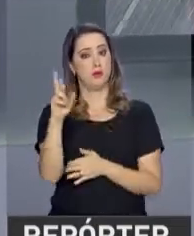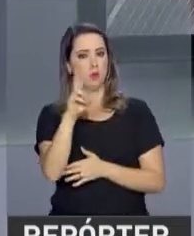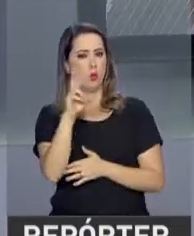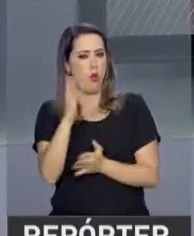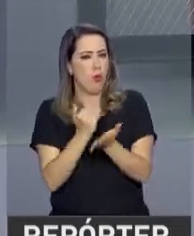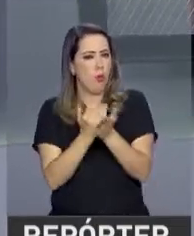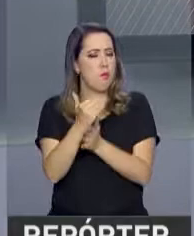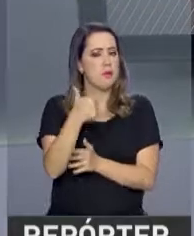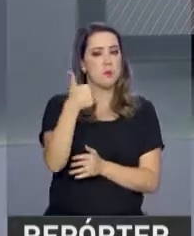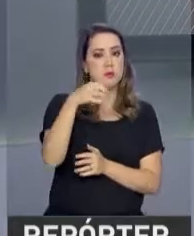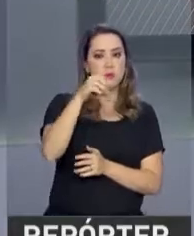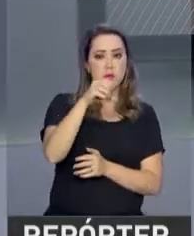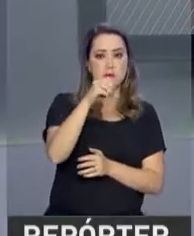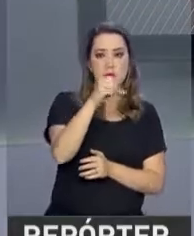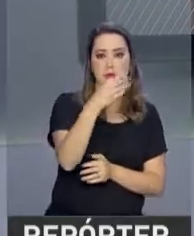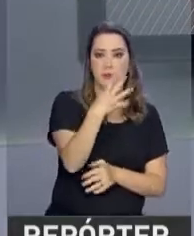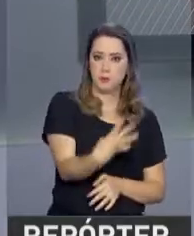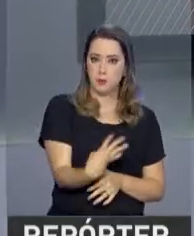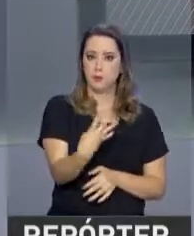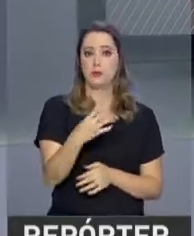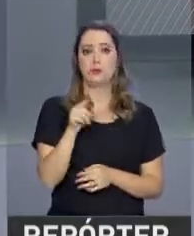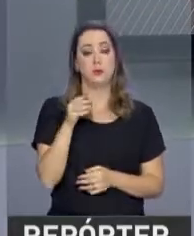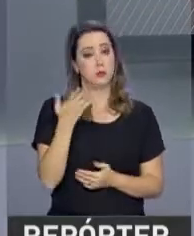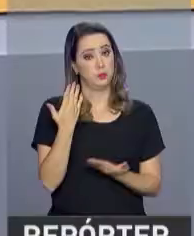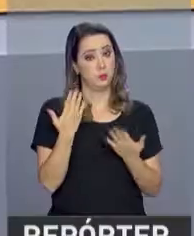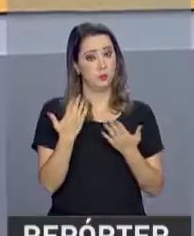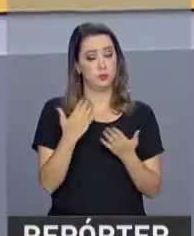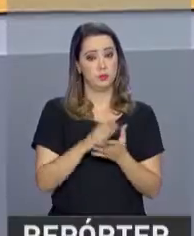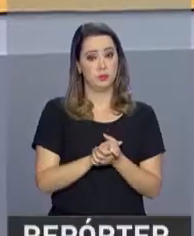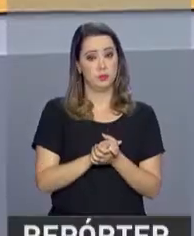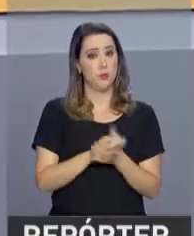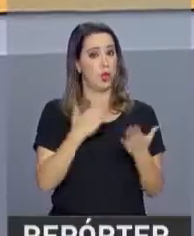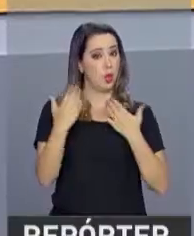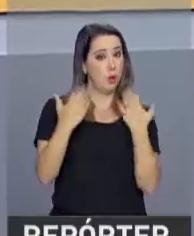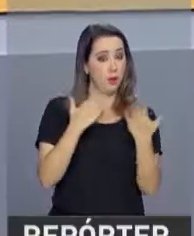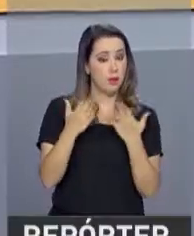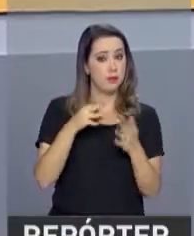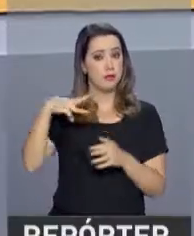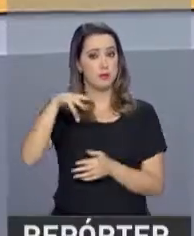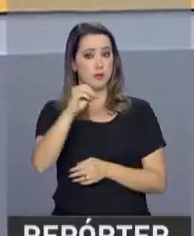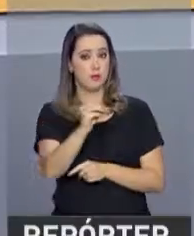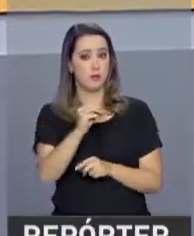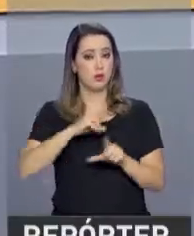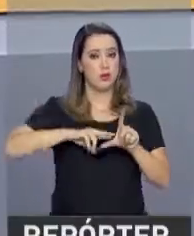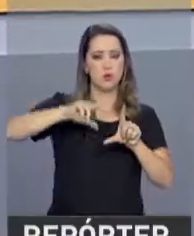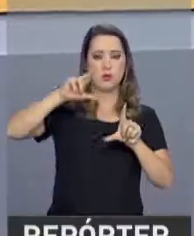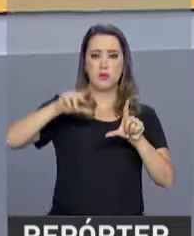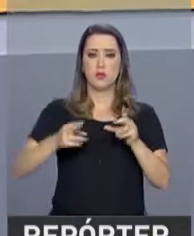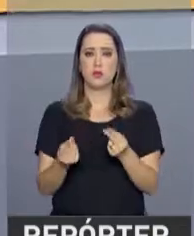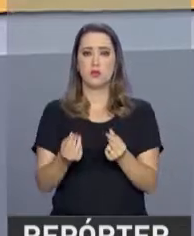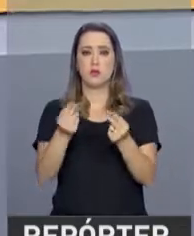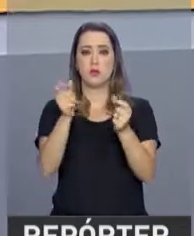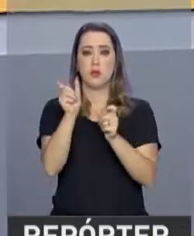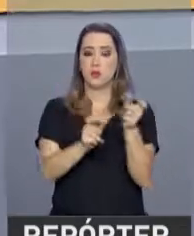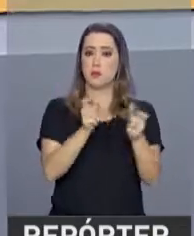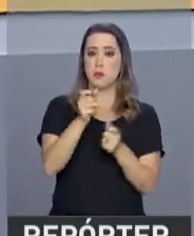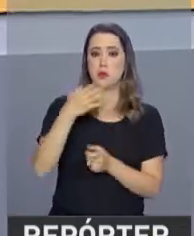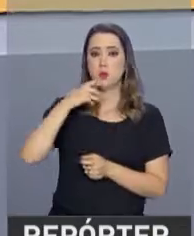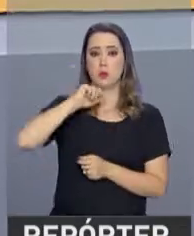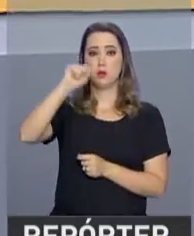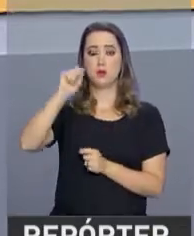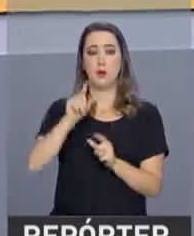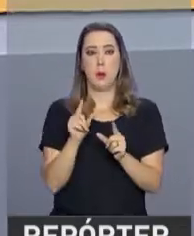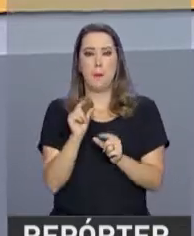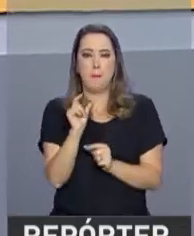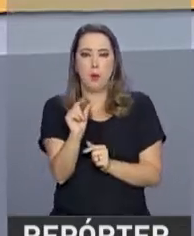do plano real em 1994 na comparação com março a variação de preços para o consumidor em abril